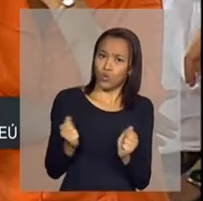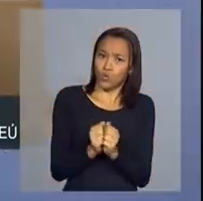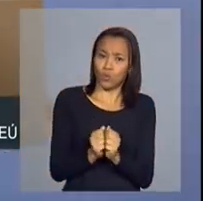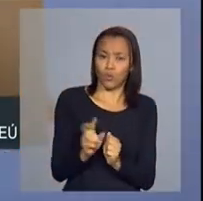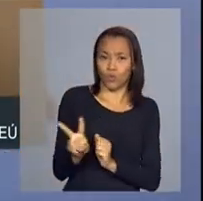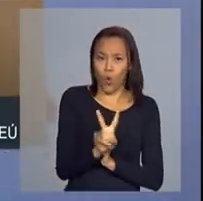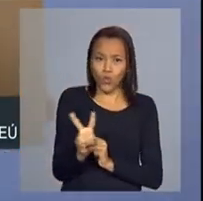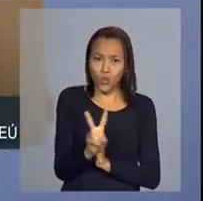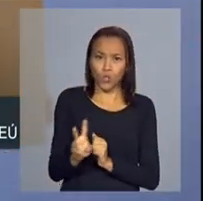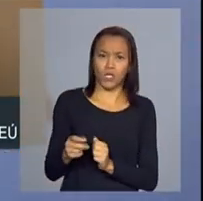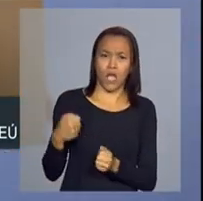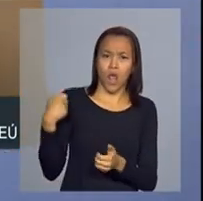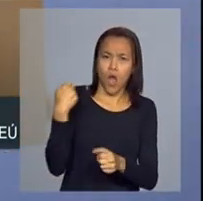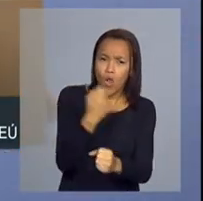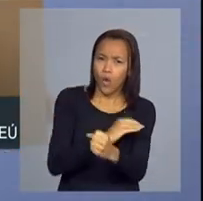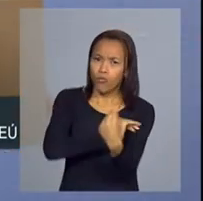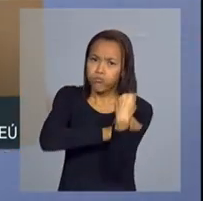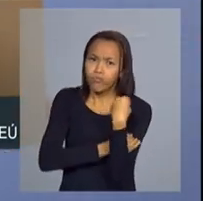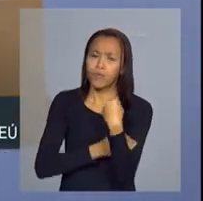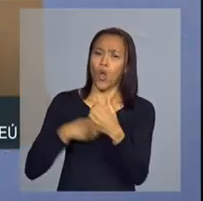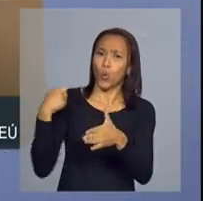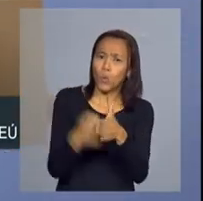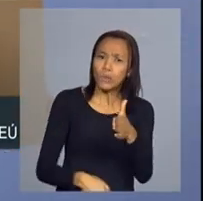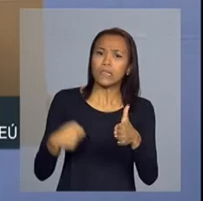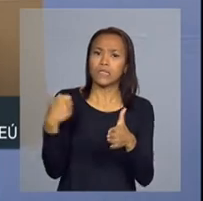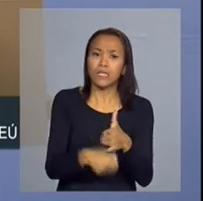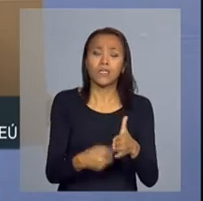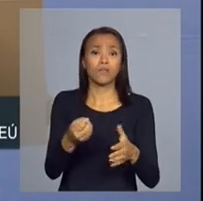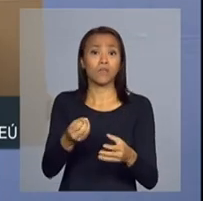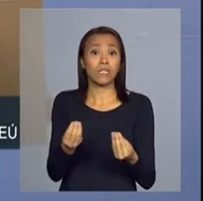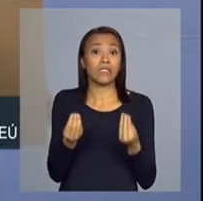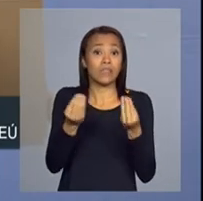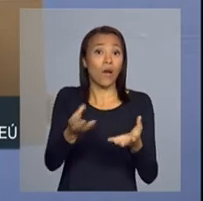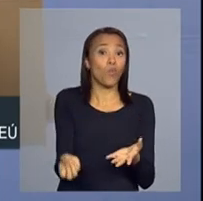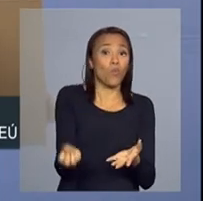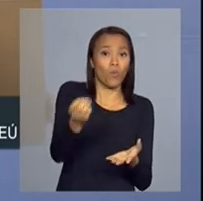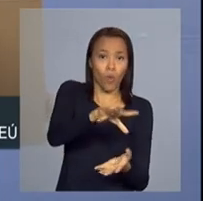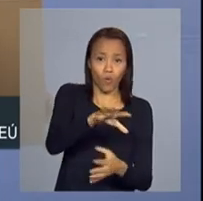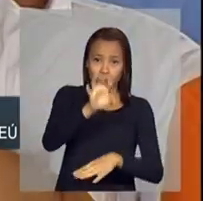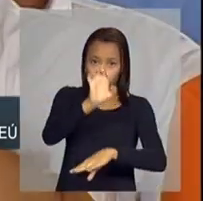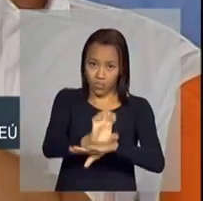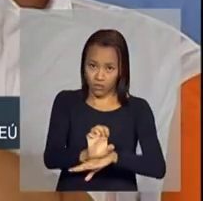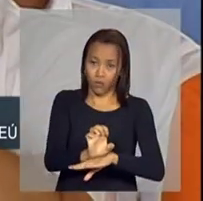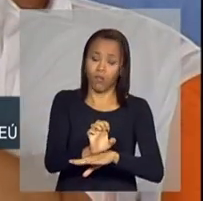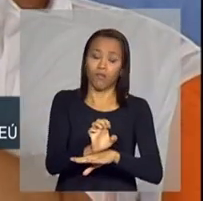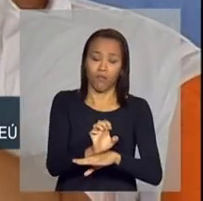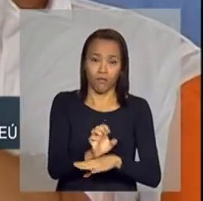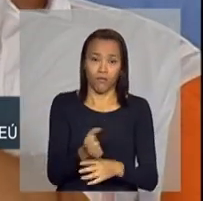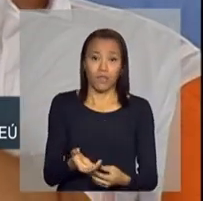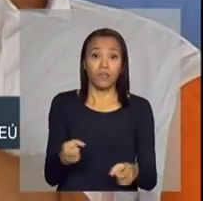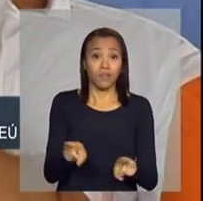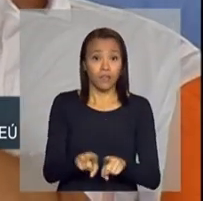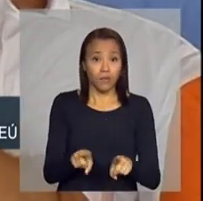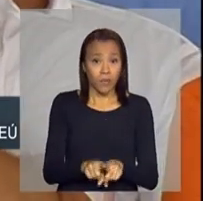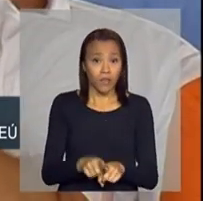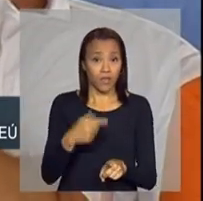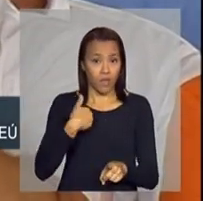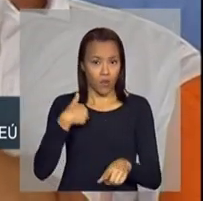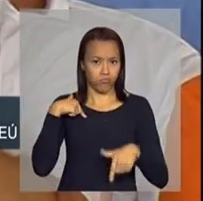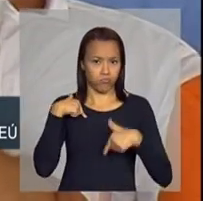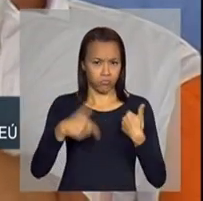dele, construindo esse novo Pernambuco que orgulha o Brasil, e ter me exercido dele